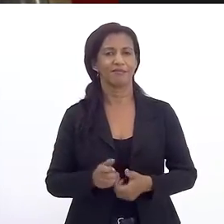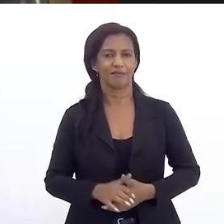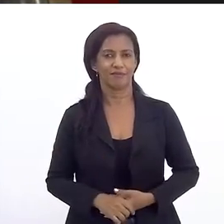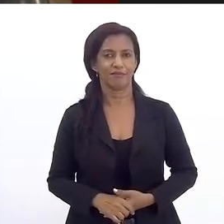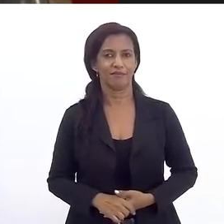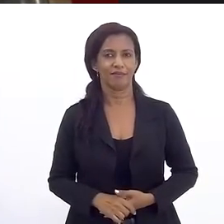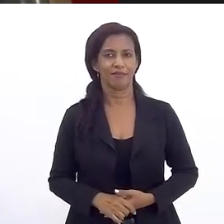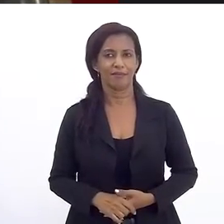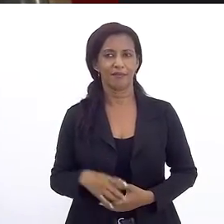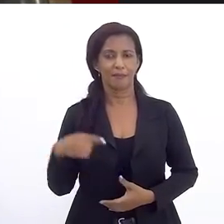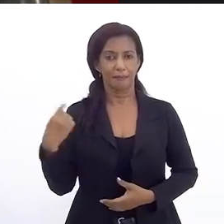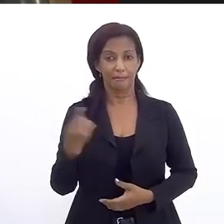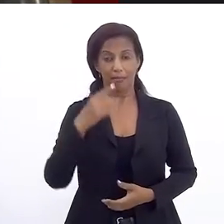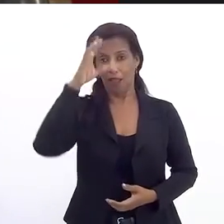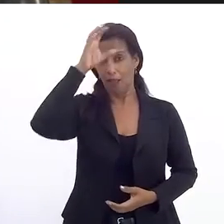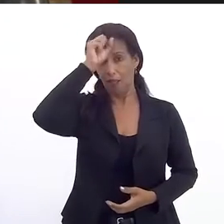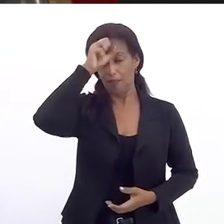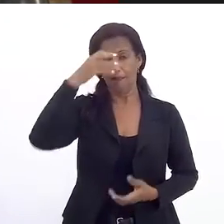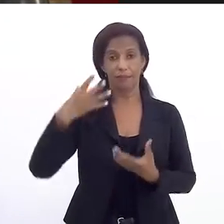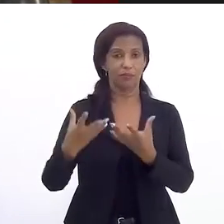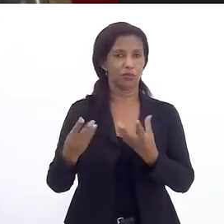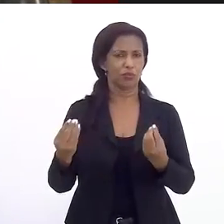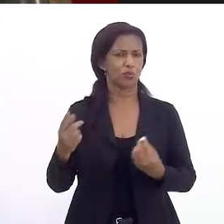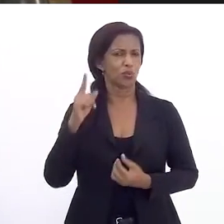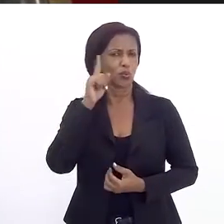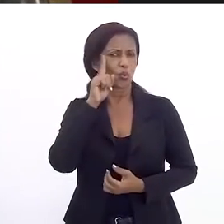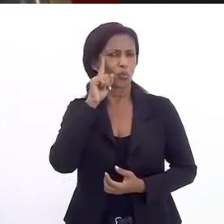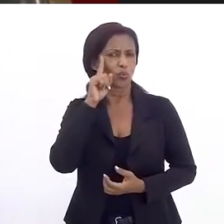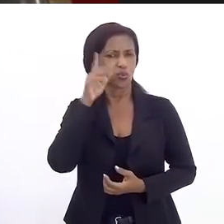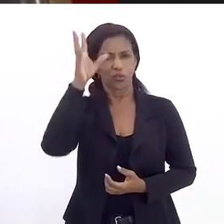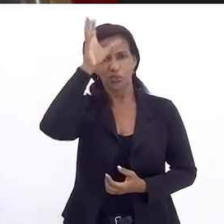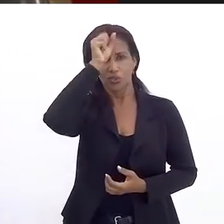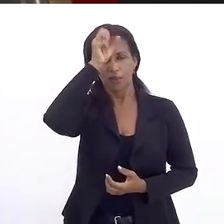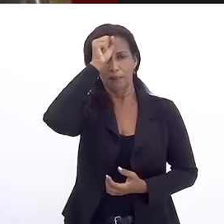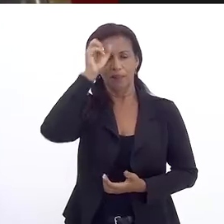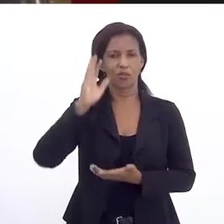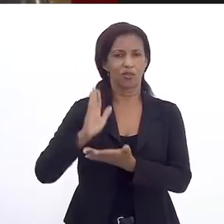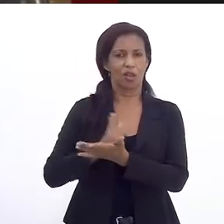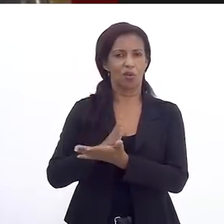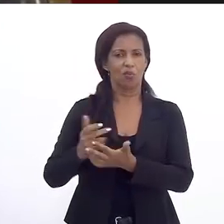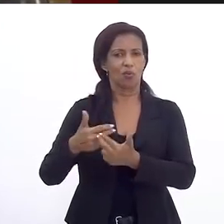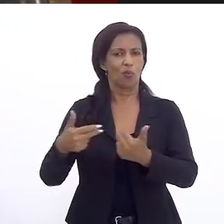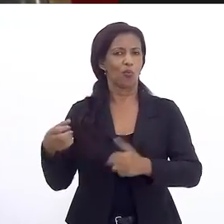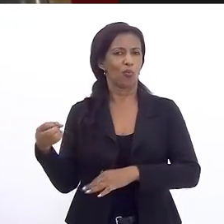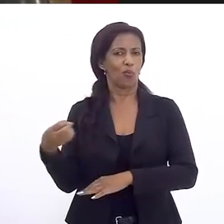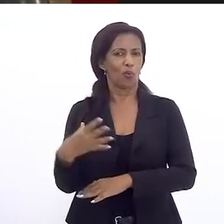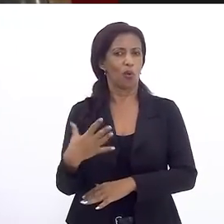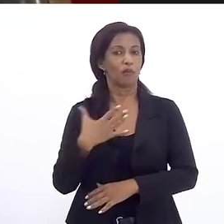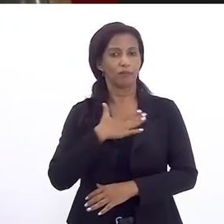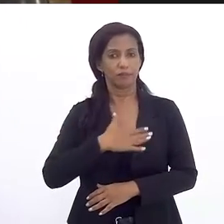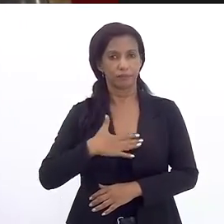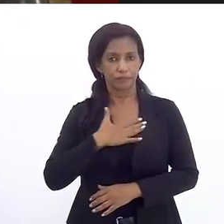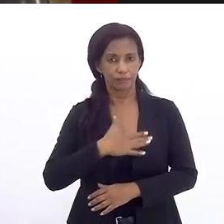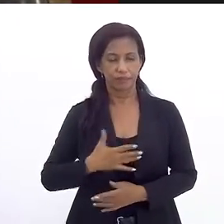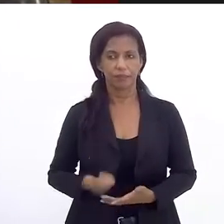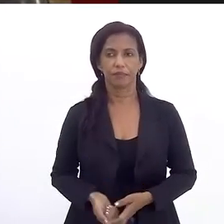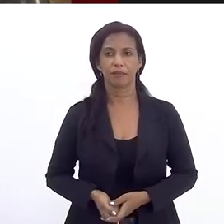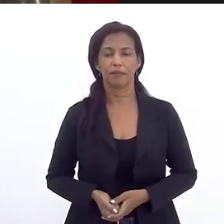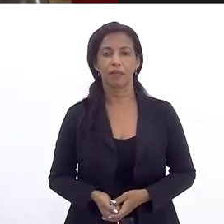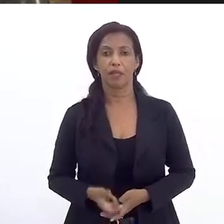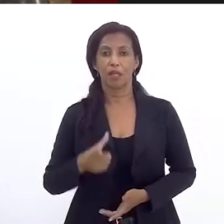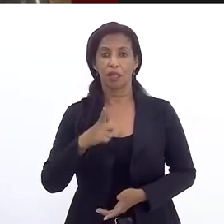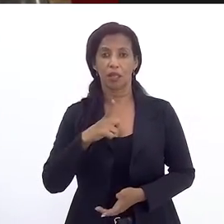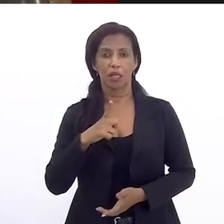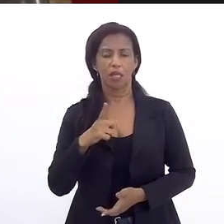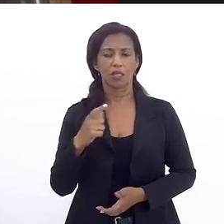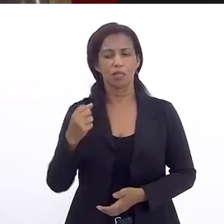incansavelmente. Foi uma experiência maravilhosa. A gente aprende muito, né?